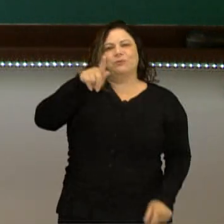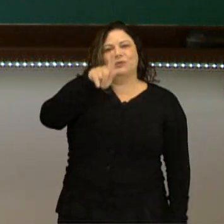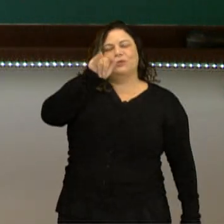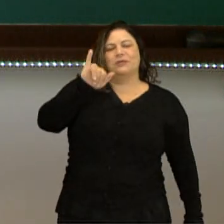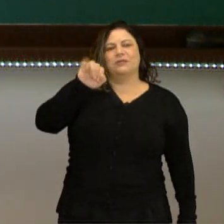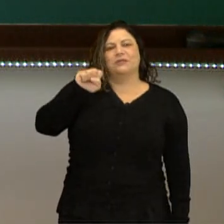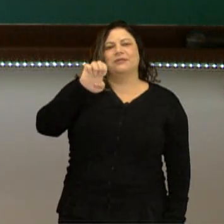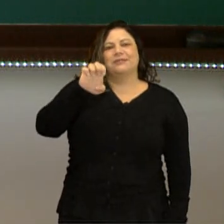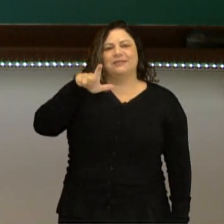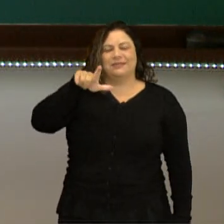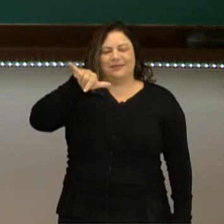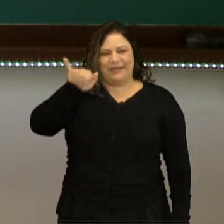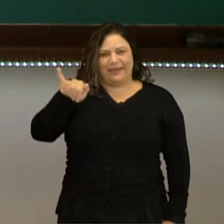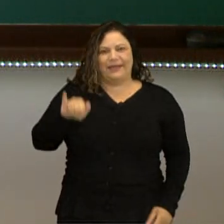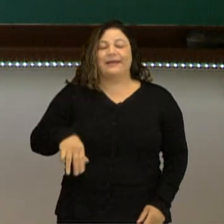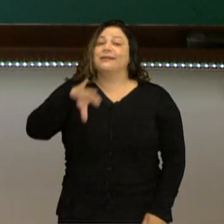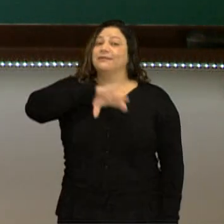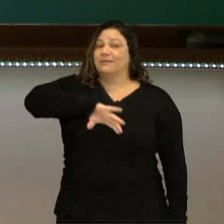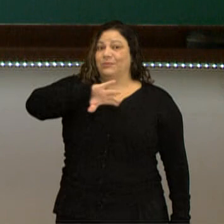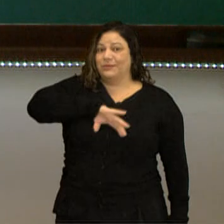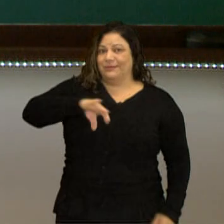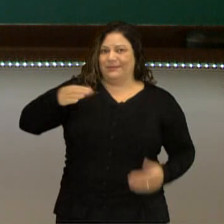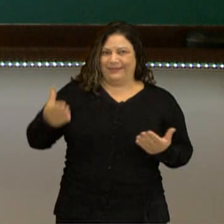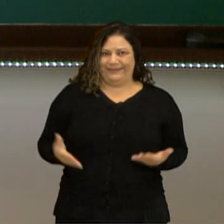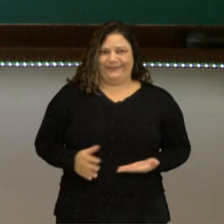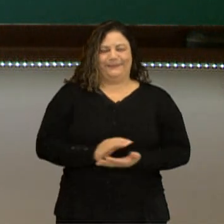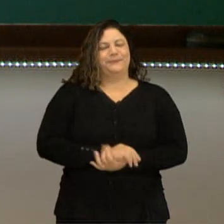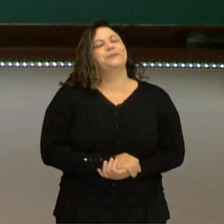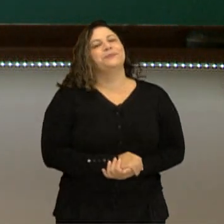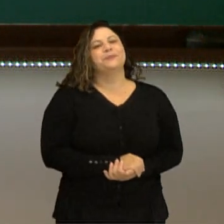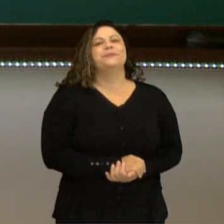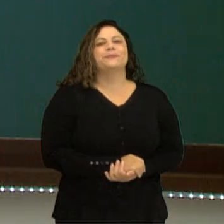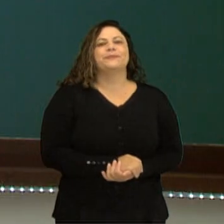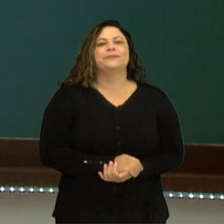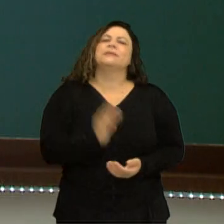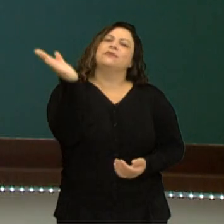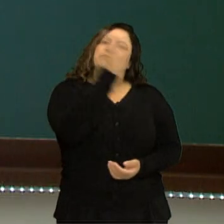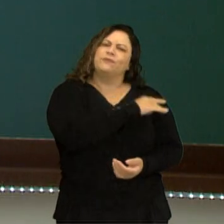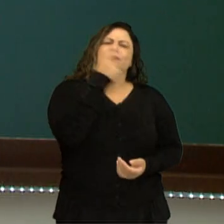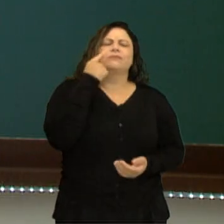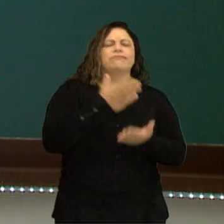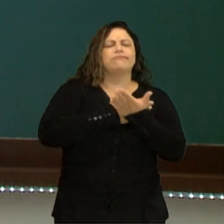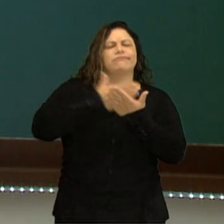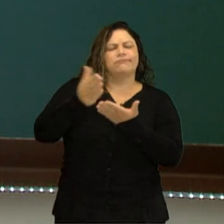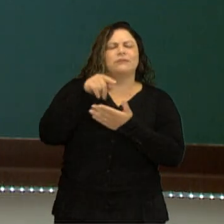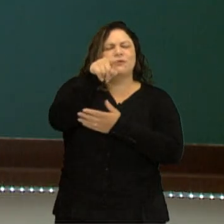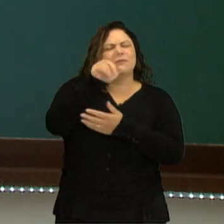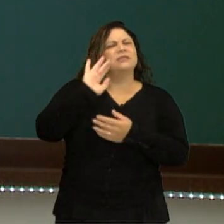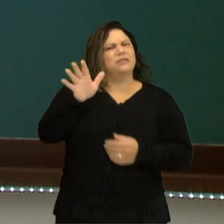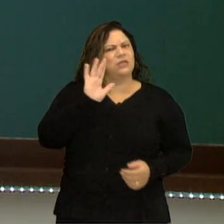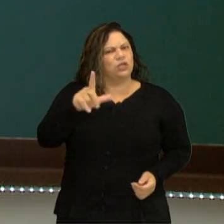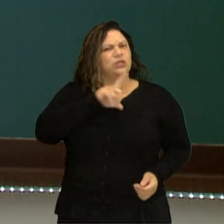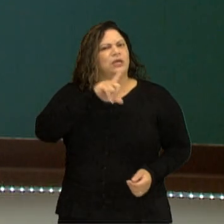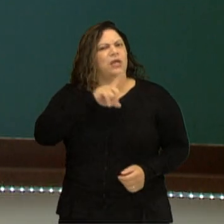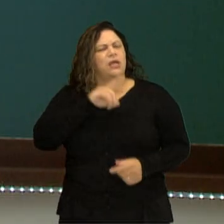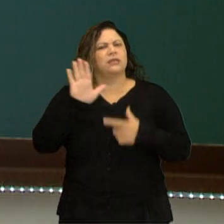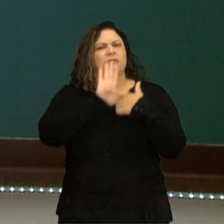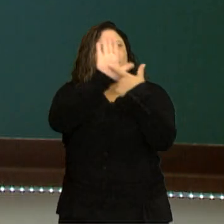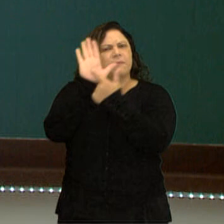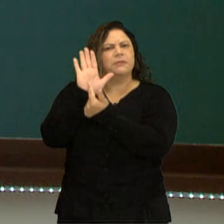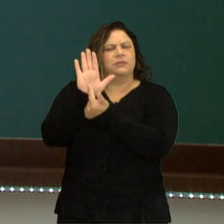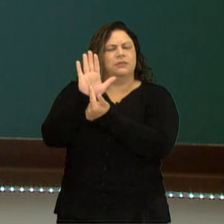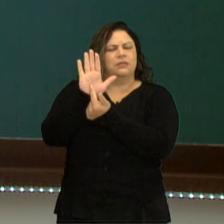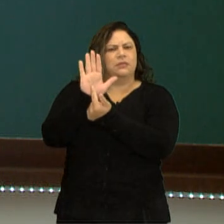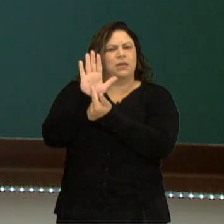Gisele, de Língua Portuguesa. Então vamos lá! Você já teve que apresentar falando em